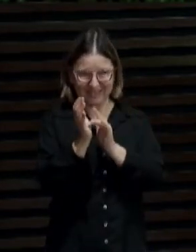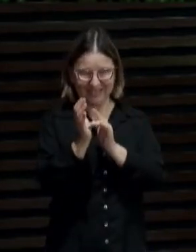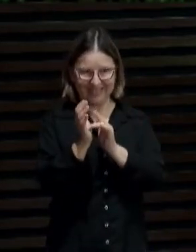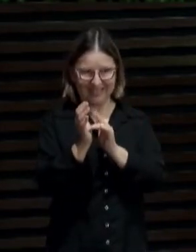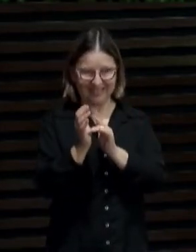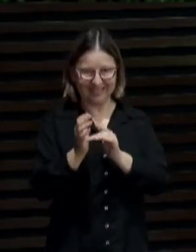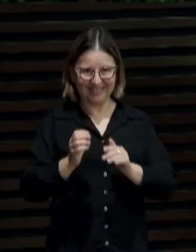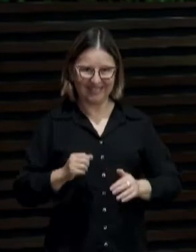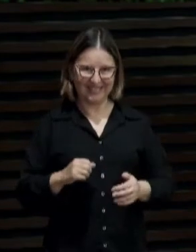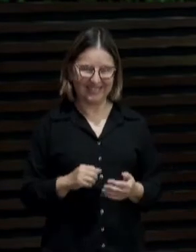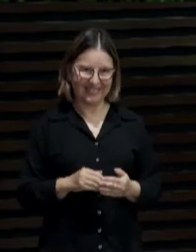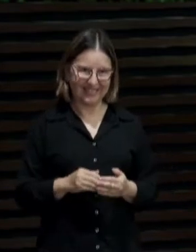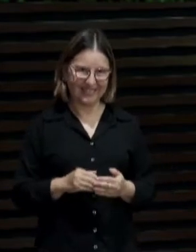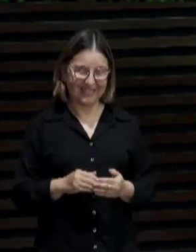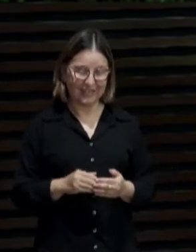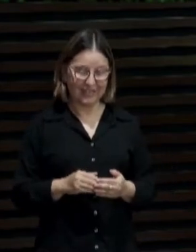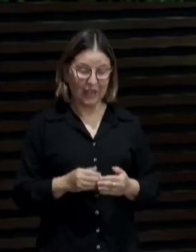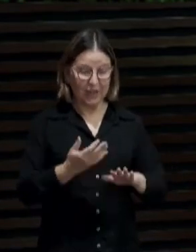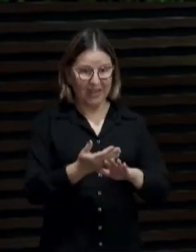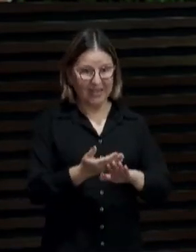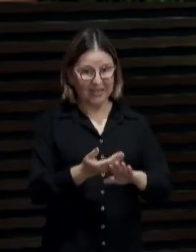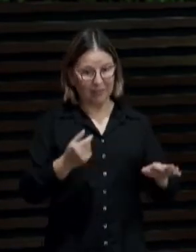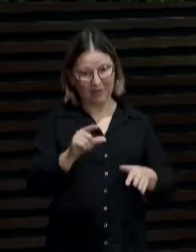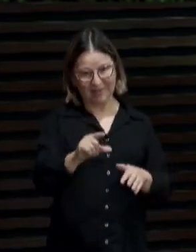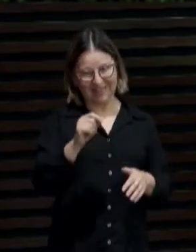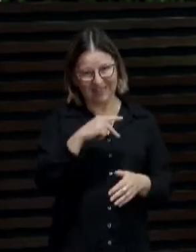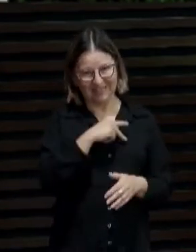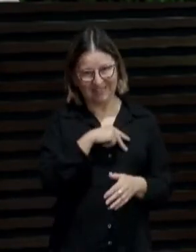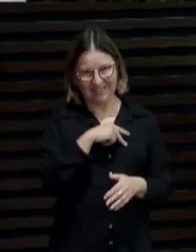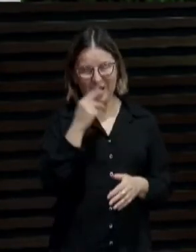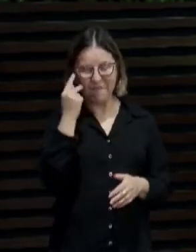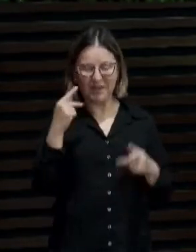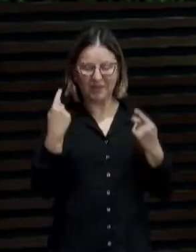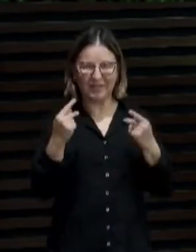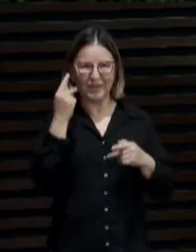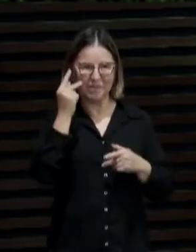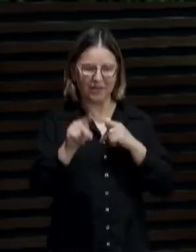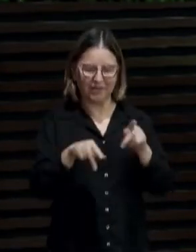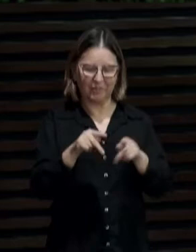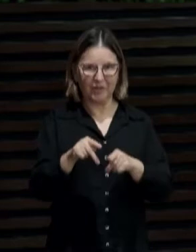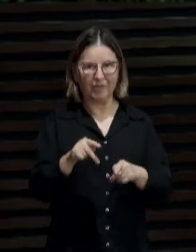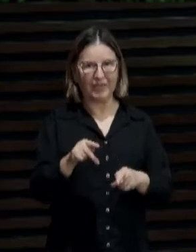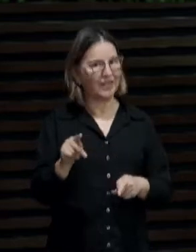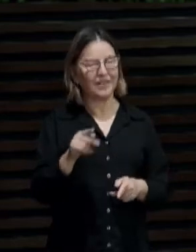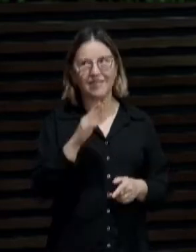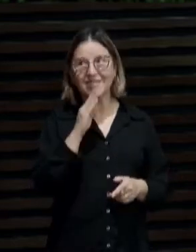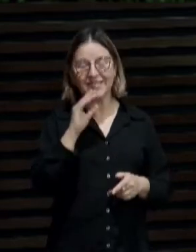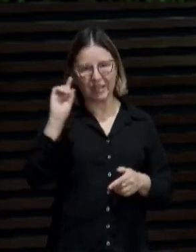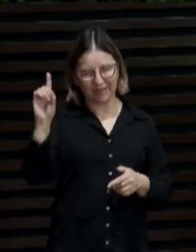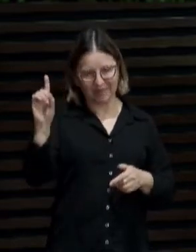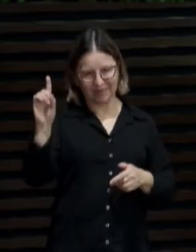justamente o apóstolo dos gentios. Sem que Paulo soubesse, Deus o preparou para instruir os cristãos em